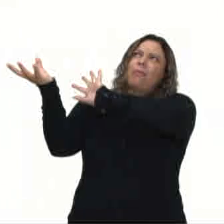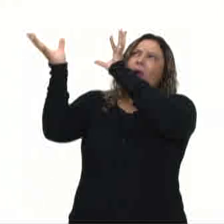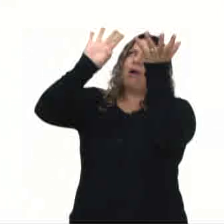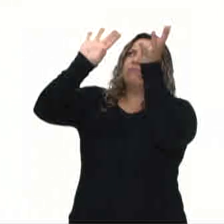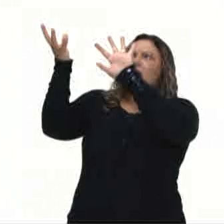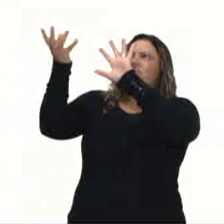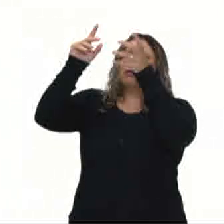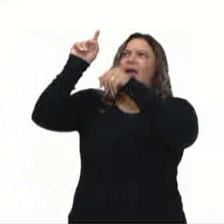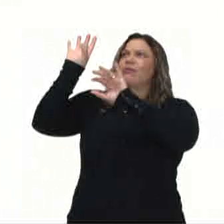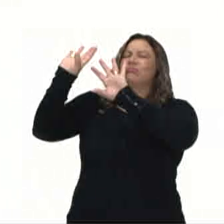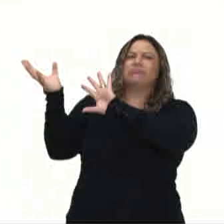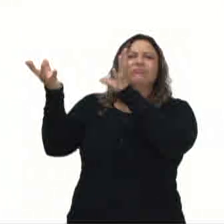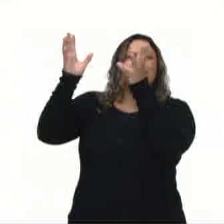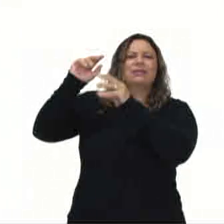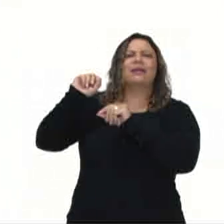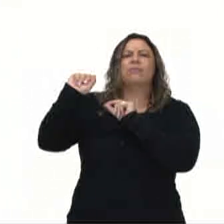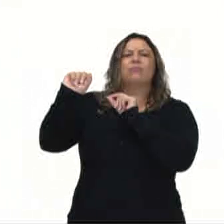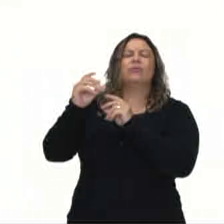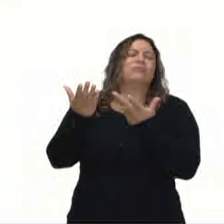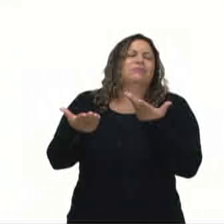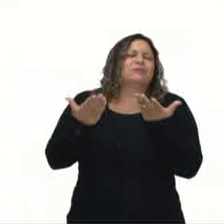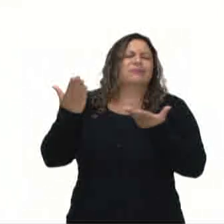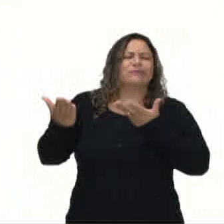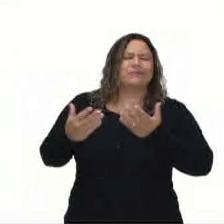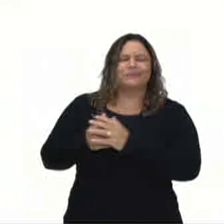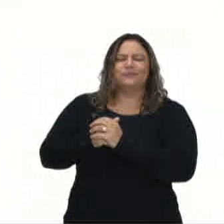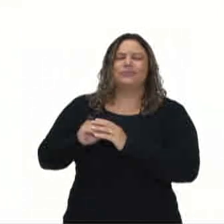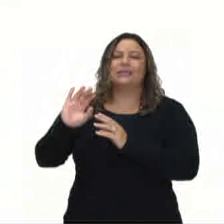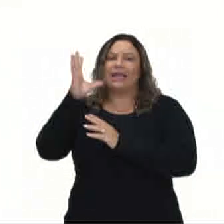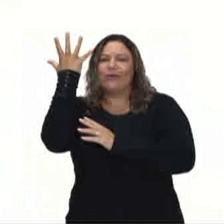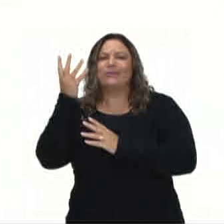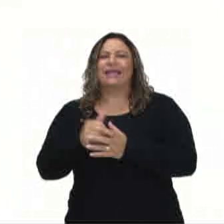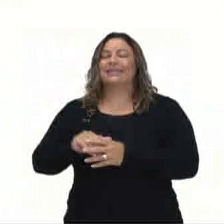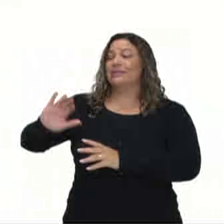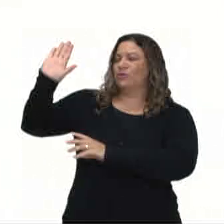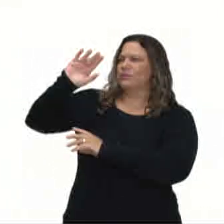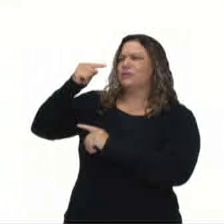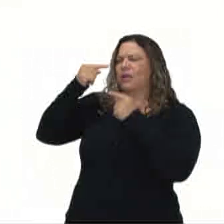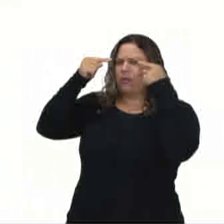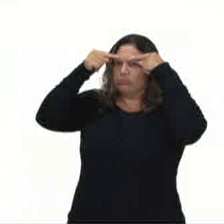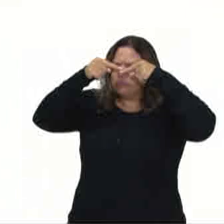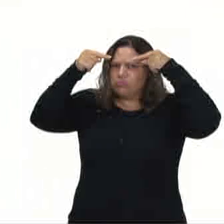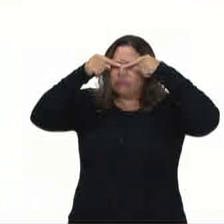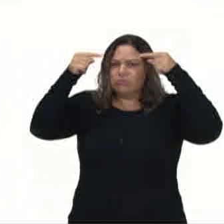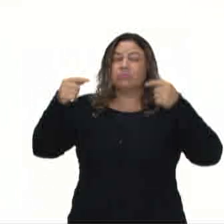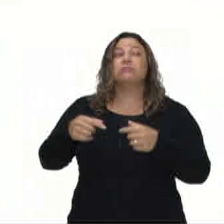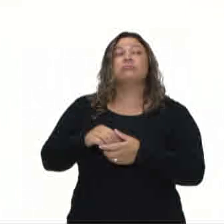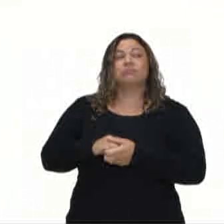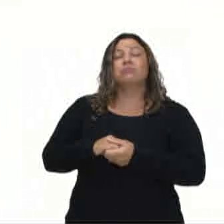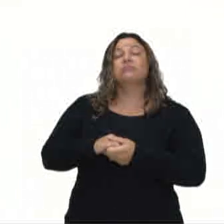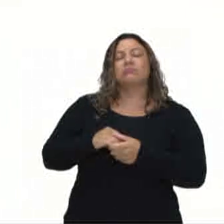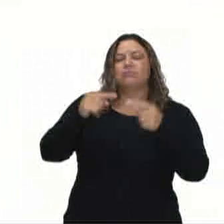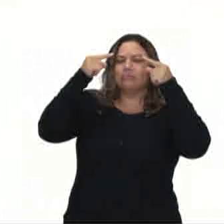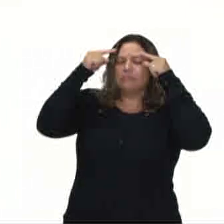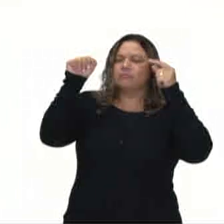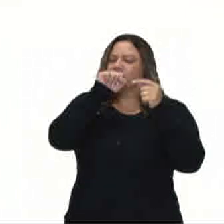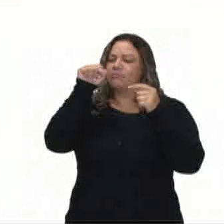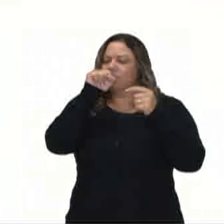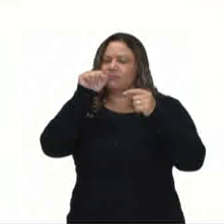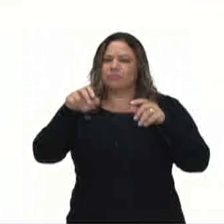com a tentativa do autor de acenar com uma sobrancelha ou seu parceiro de